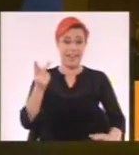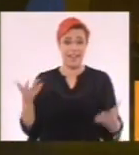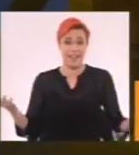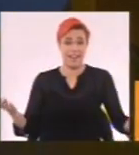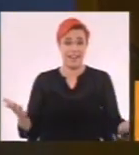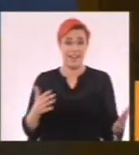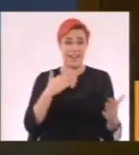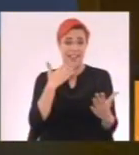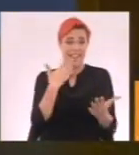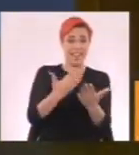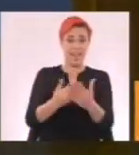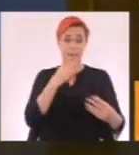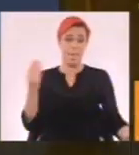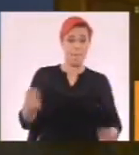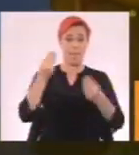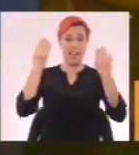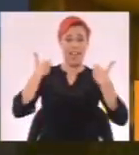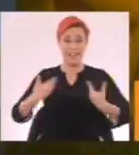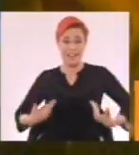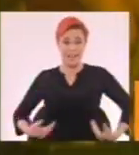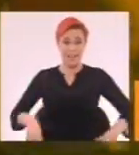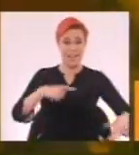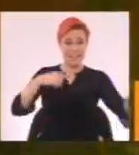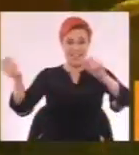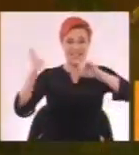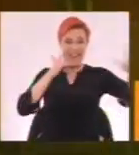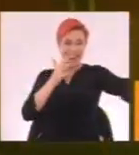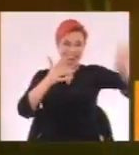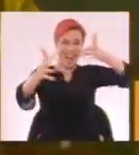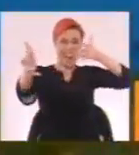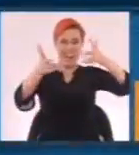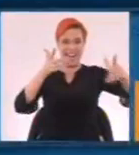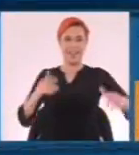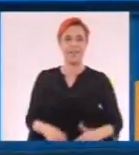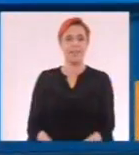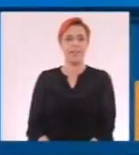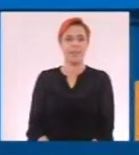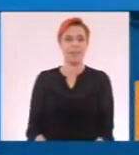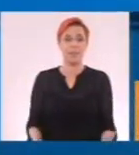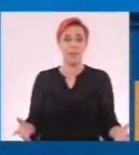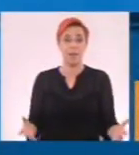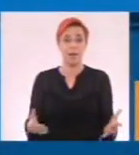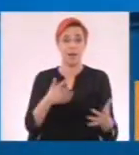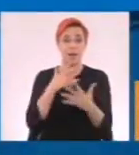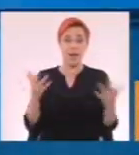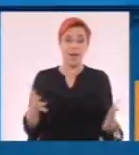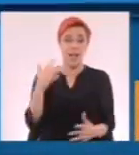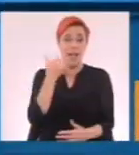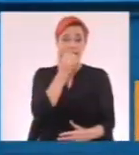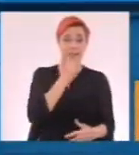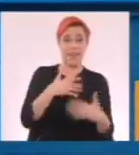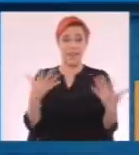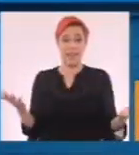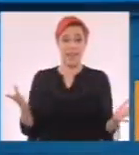A ti darei o melhor de mim e a minha estrela brilhará por ti. Uma revista com graça.